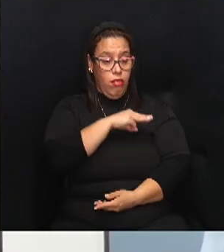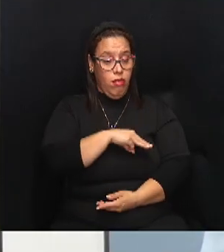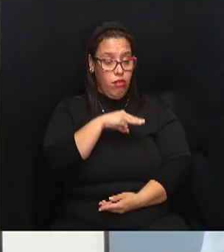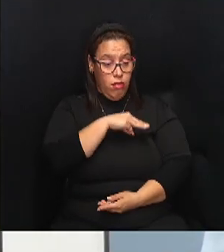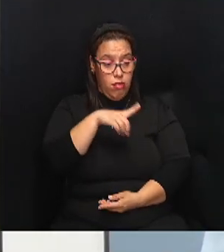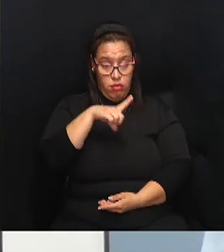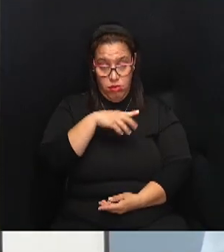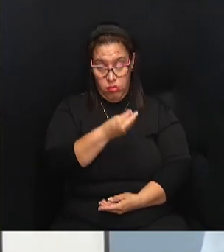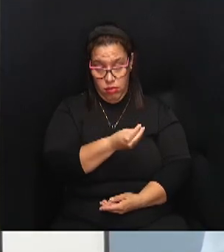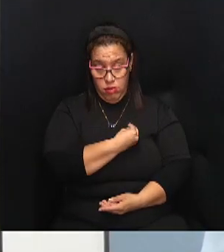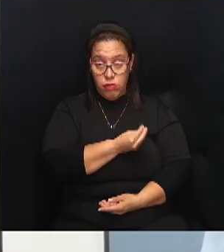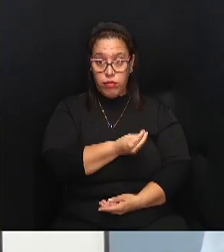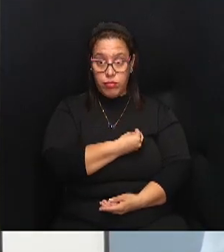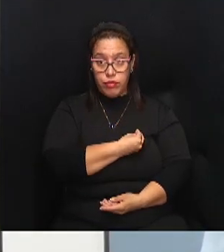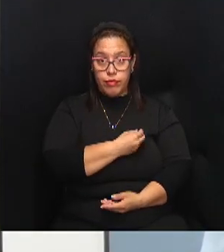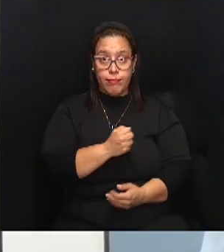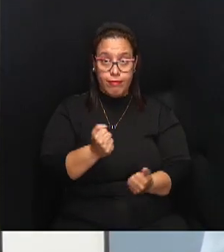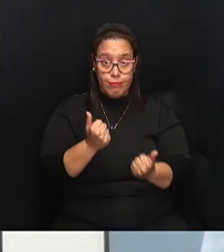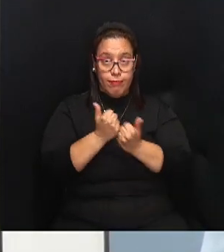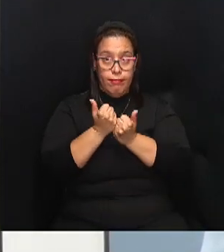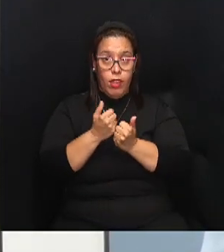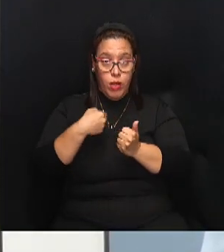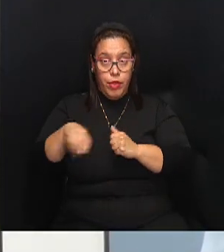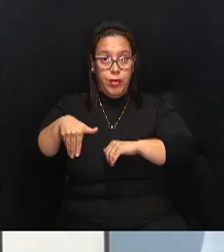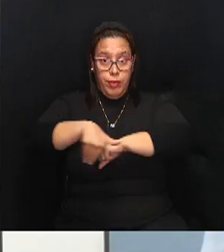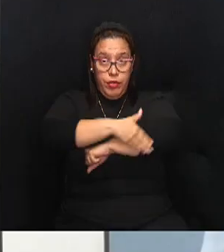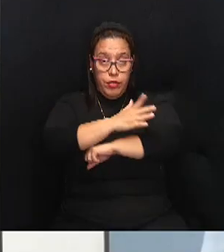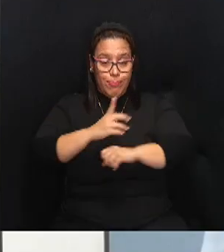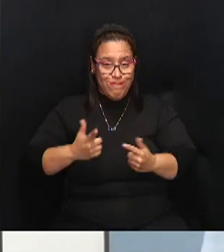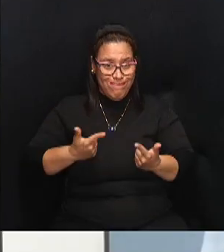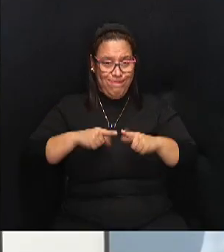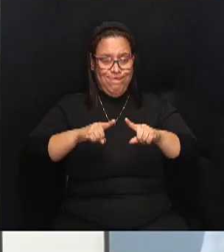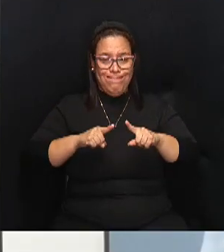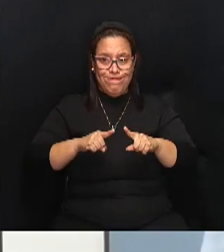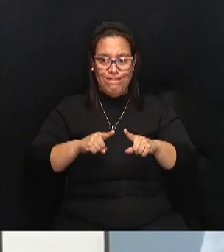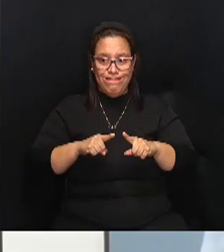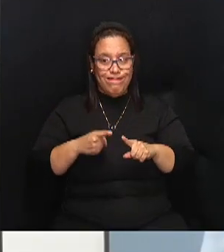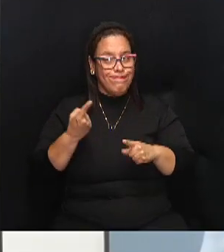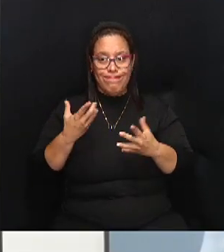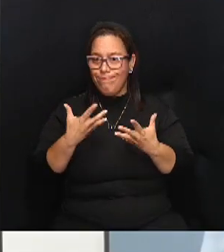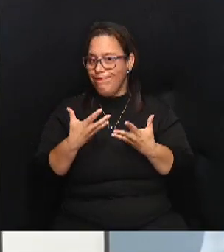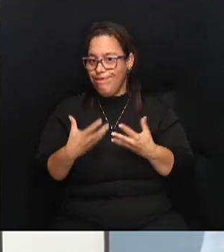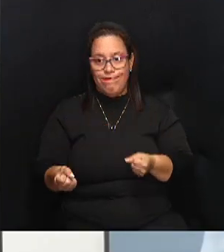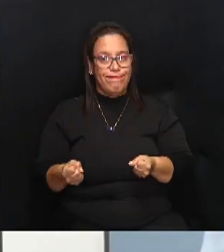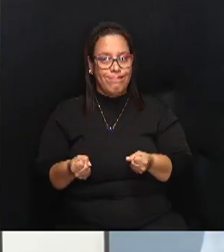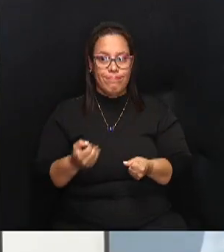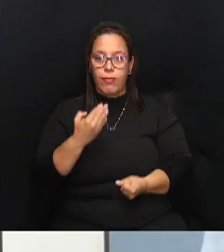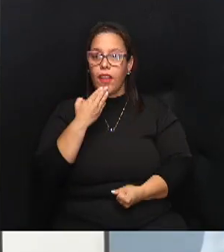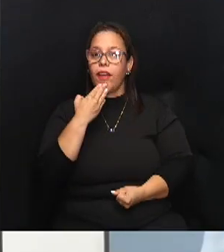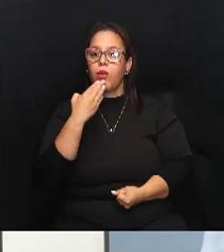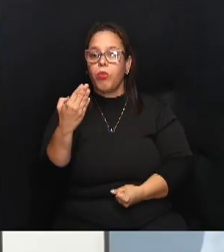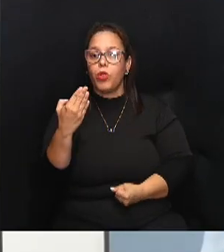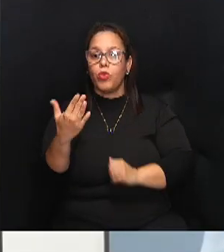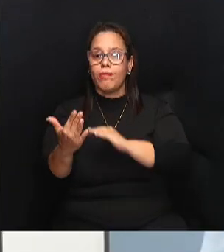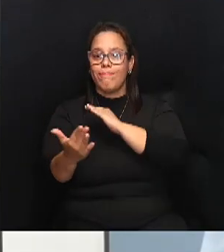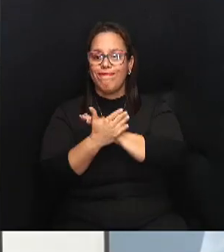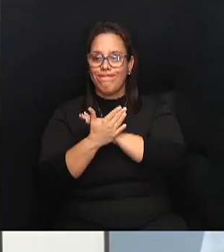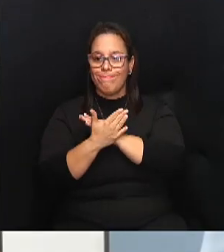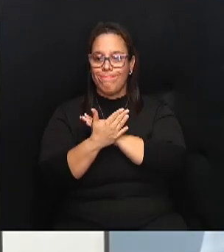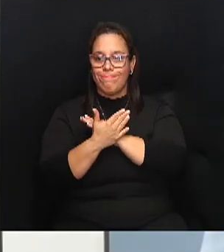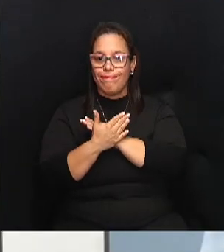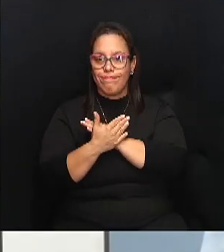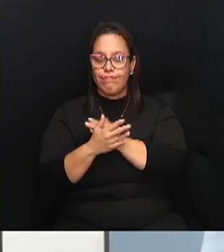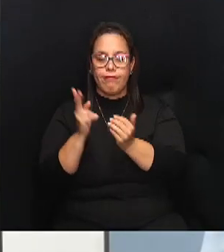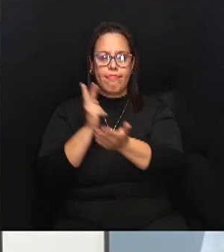têm de vida de defender, ir para a rua, lutar, e muitos deles acabam não assumindo e não pedindo ajuda, porque ele está ali